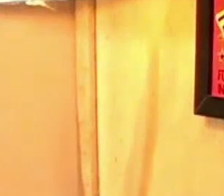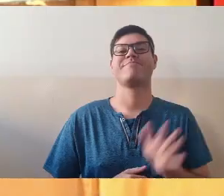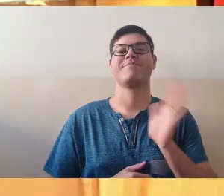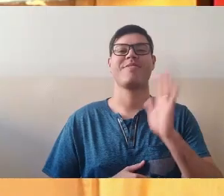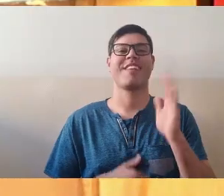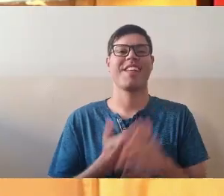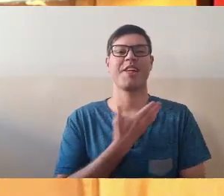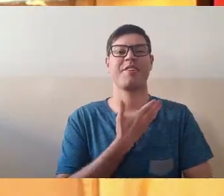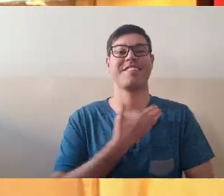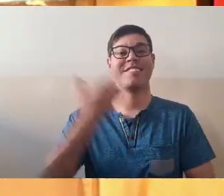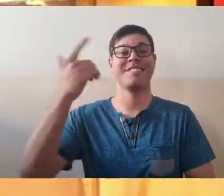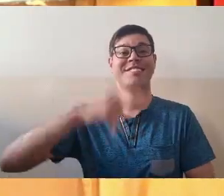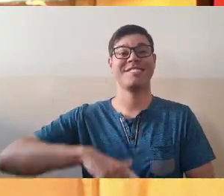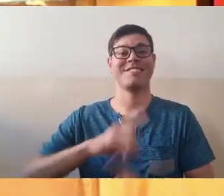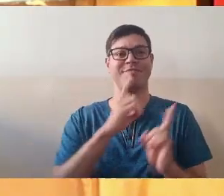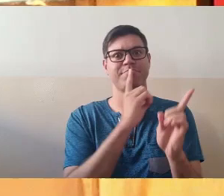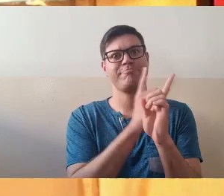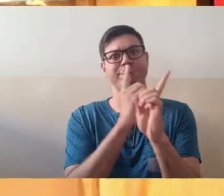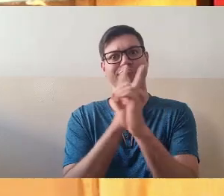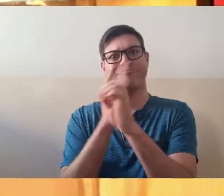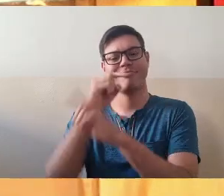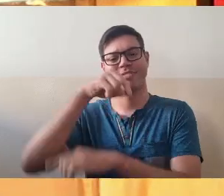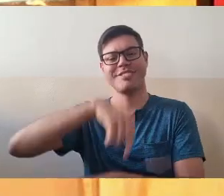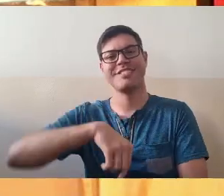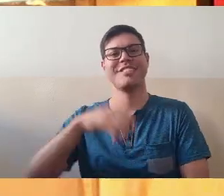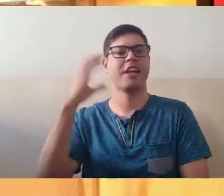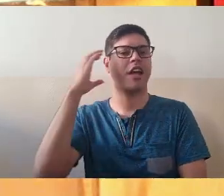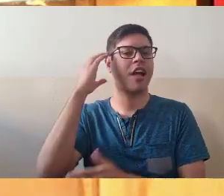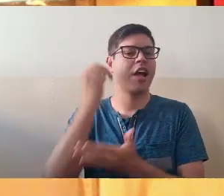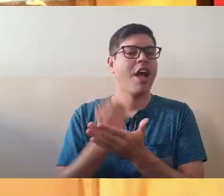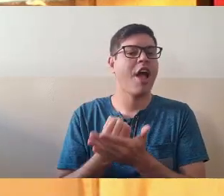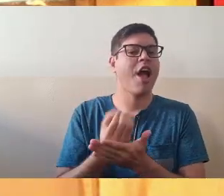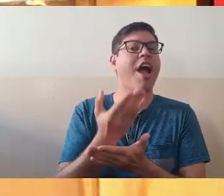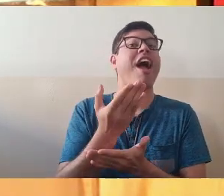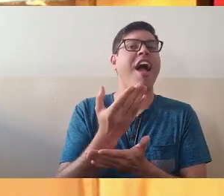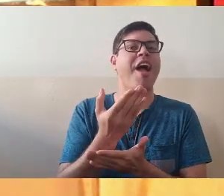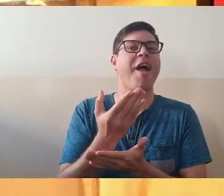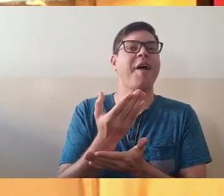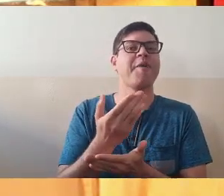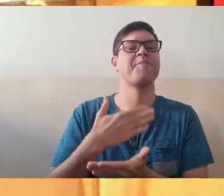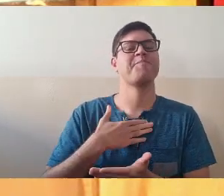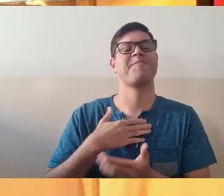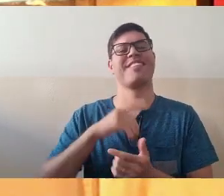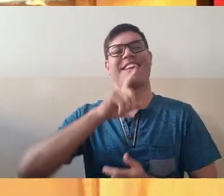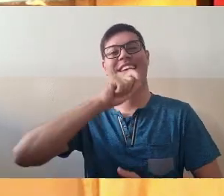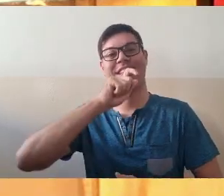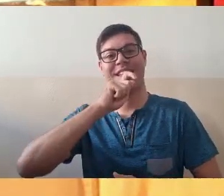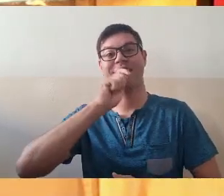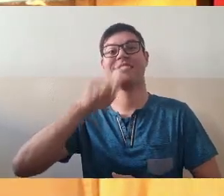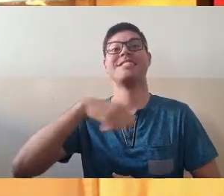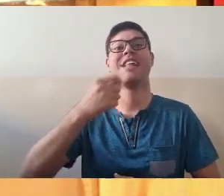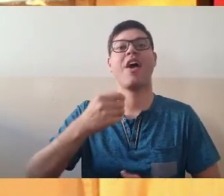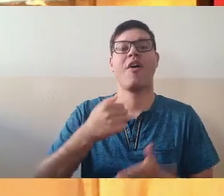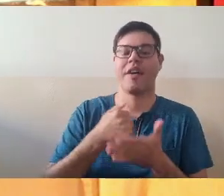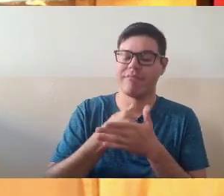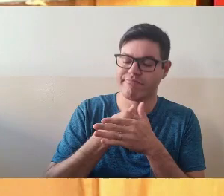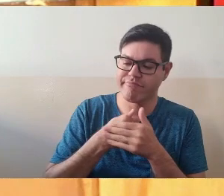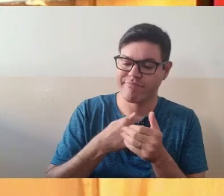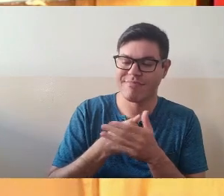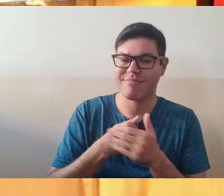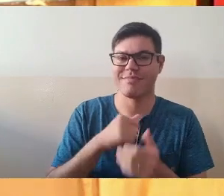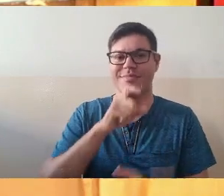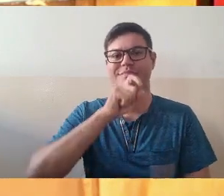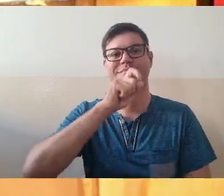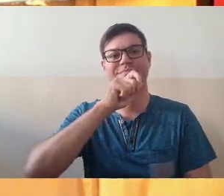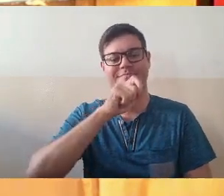Olá, amigos, mais uma vez nos encontrando aqui. Que beleza. Podcast Minha Araras. Eu adoro. Aliás, podcast Minha